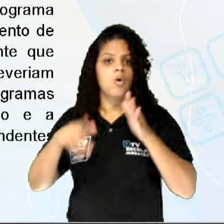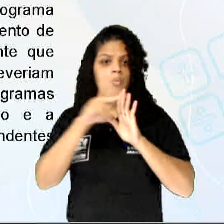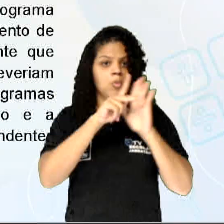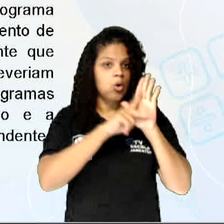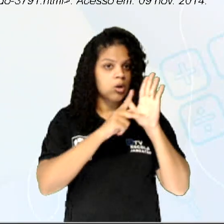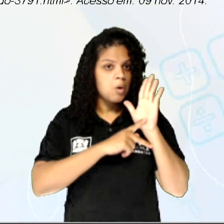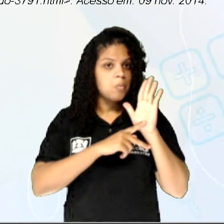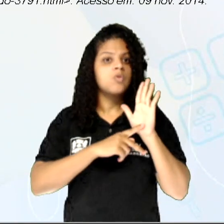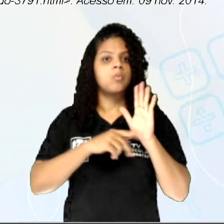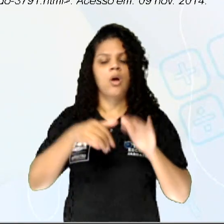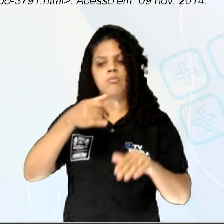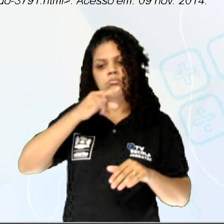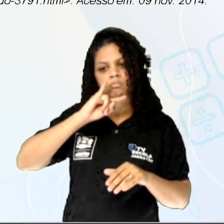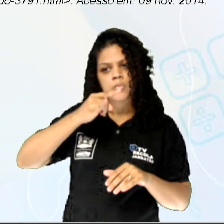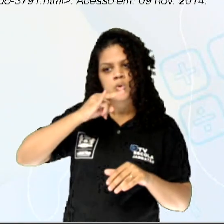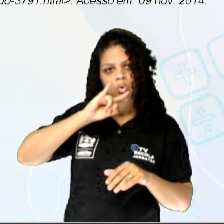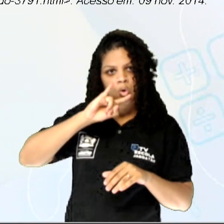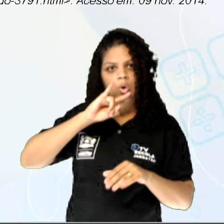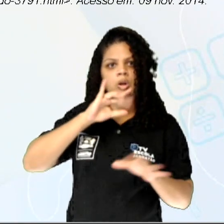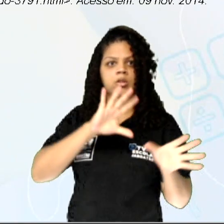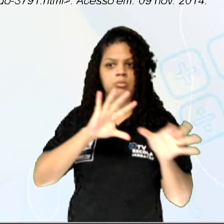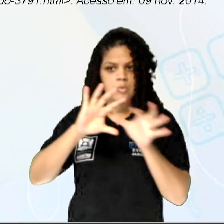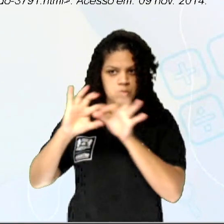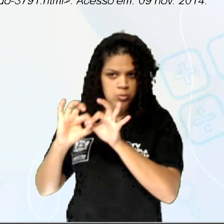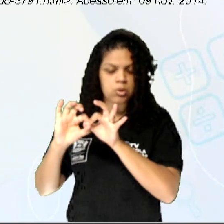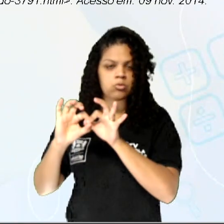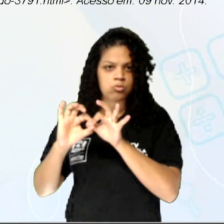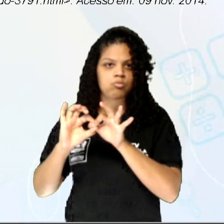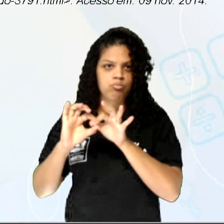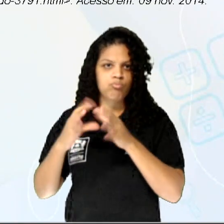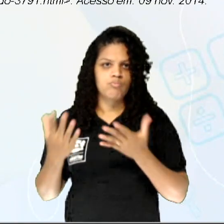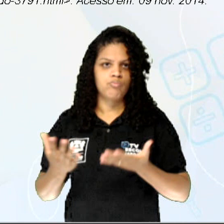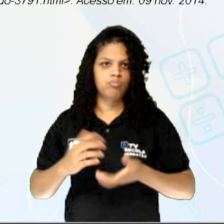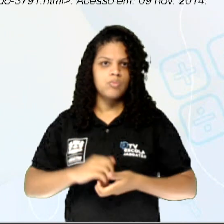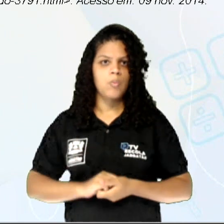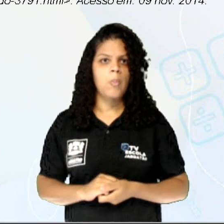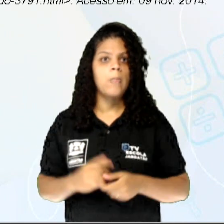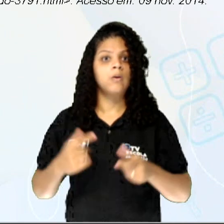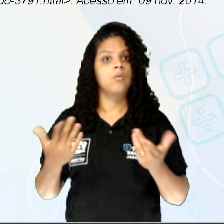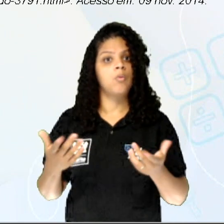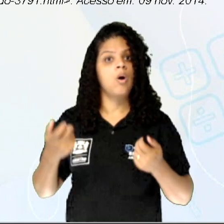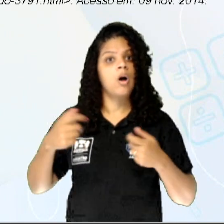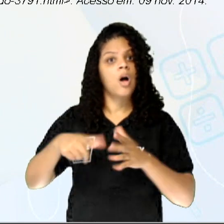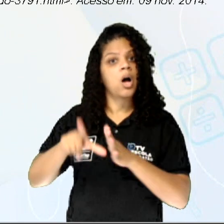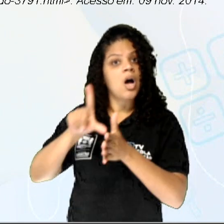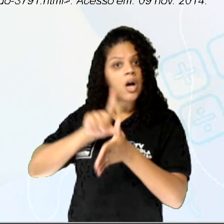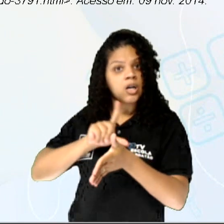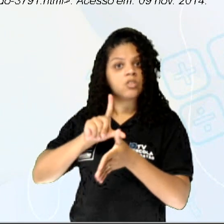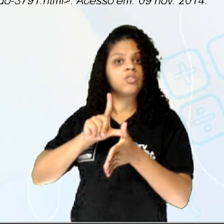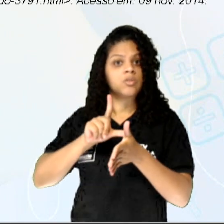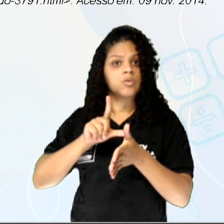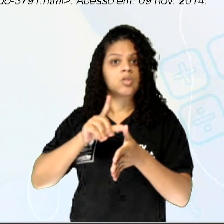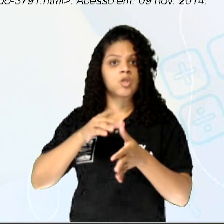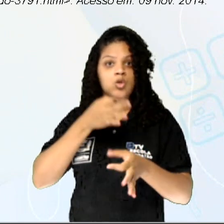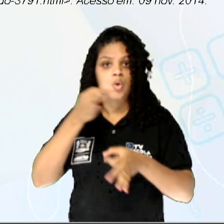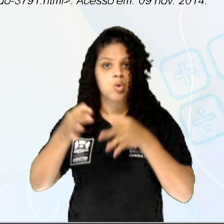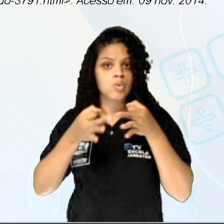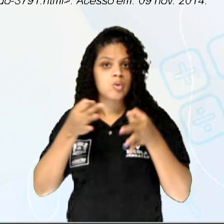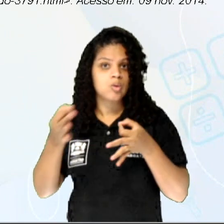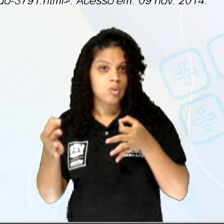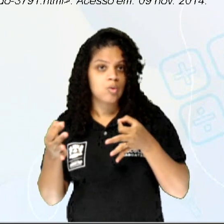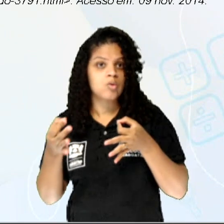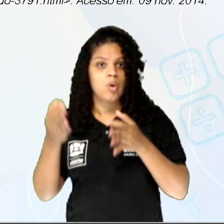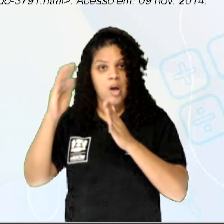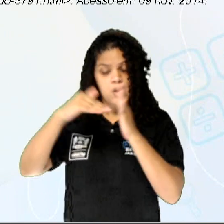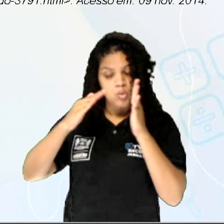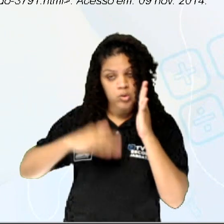dependentes químicos. Portanto, antes de se cogitar investir em soluções ineficazes, como a redução da